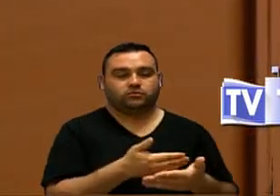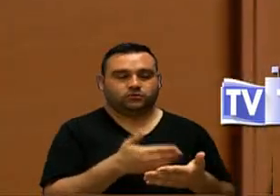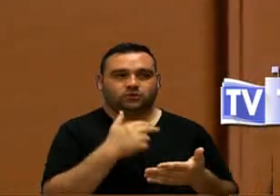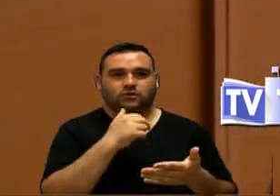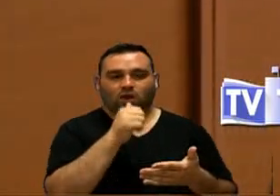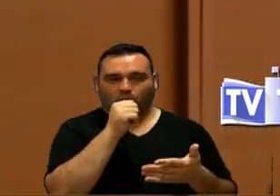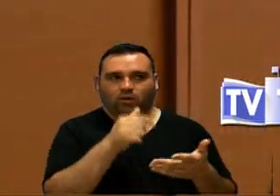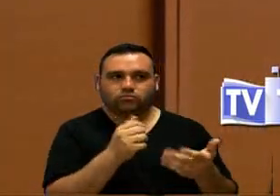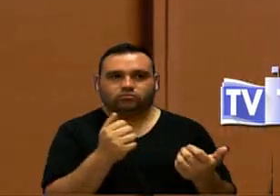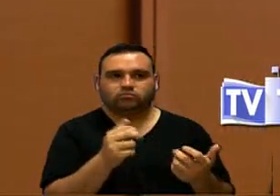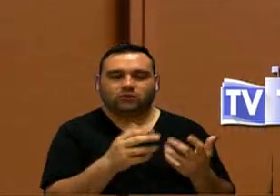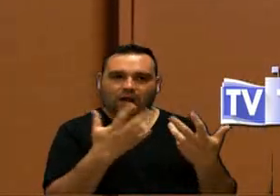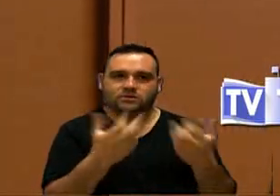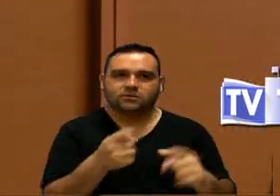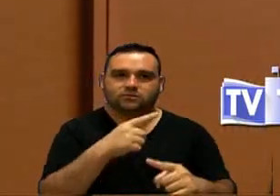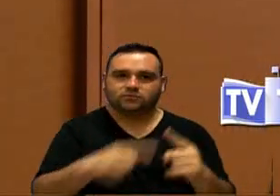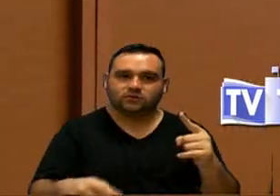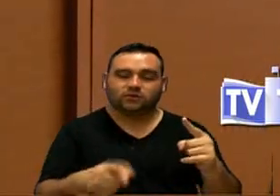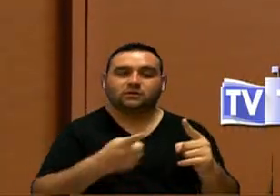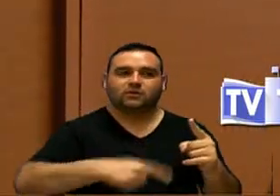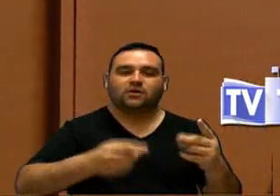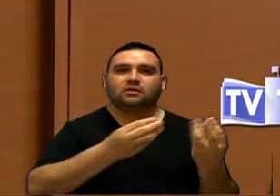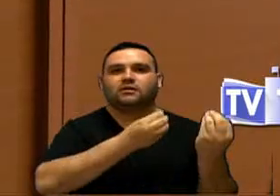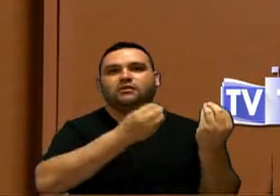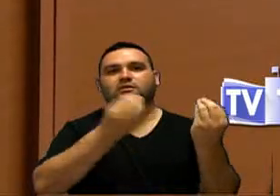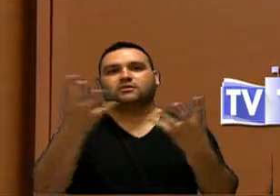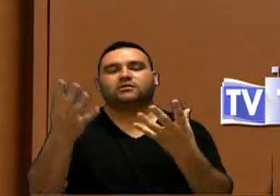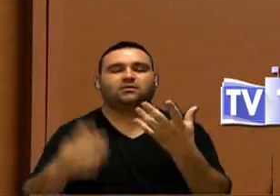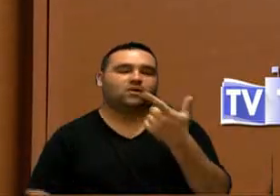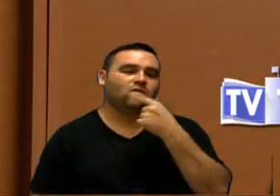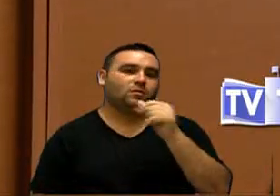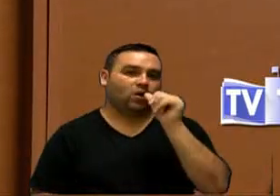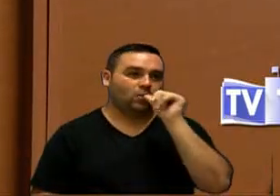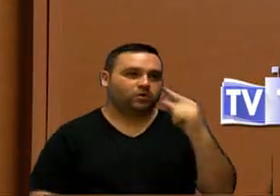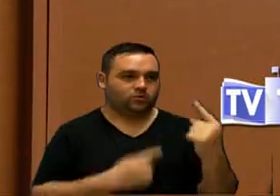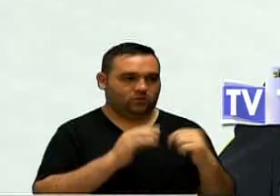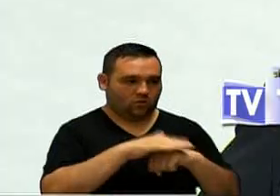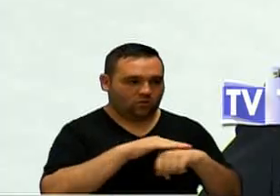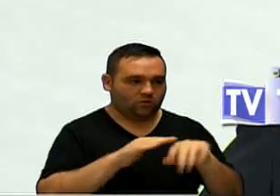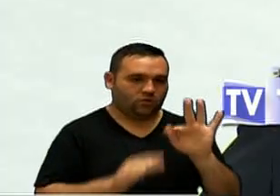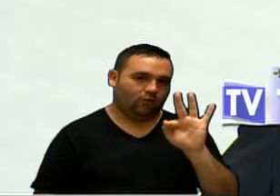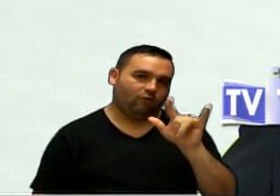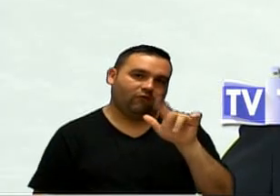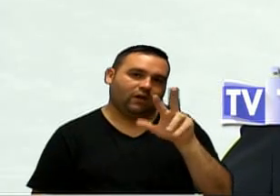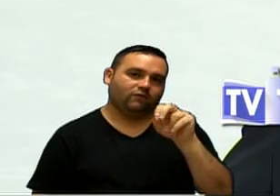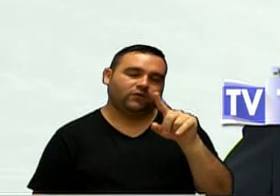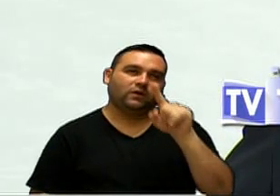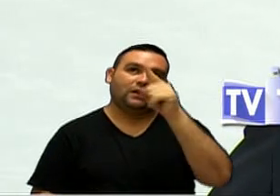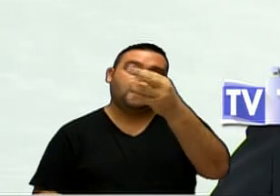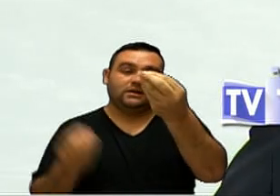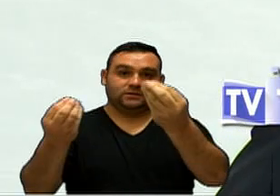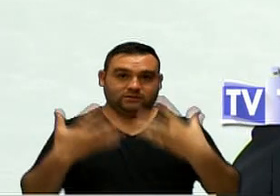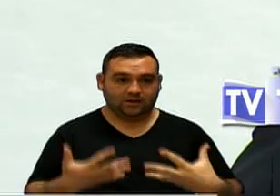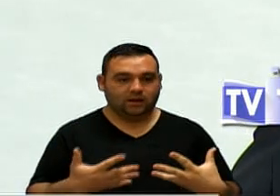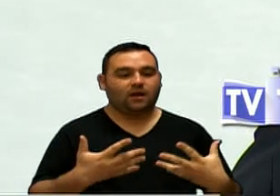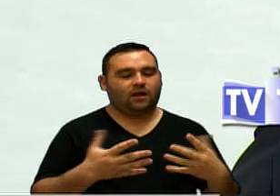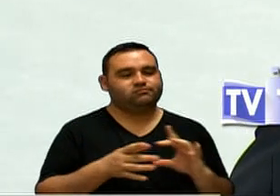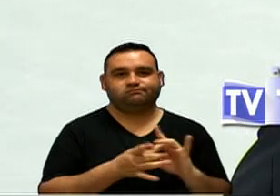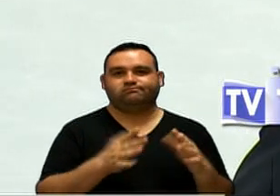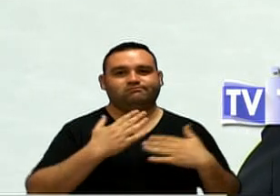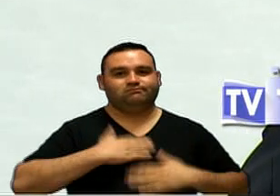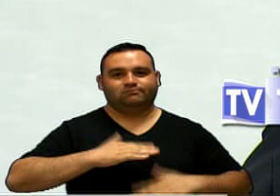que acatem o veto e nós vamos mandar o Nenê, já conversou com o Flávio, manda um projeto de lá para cá, daí ele